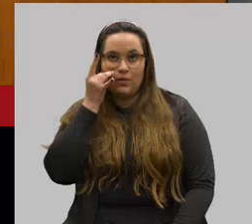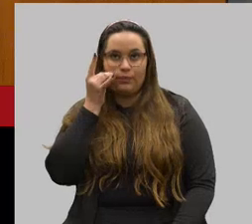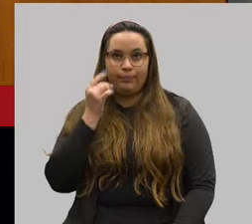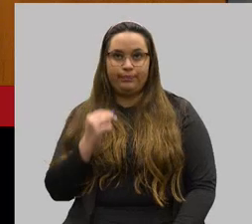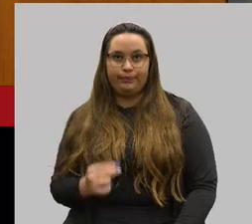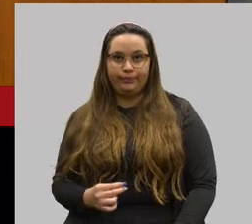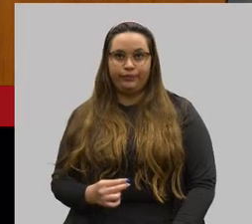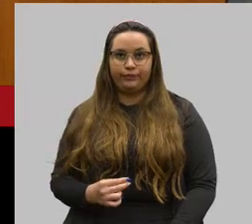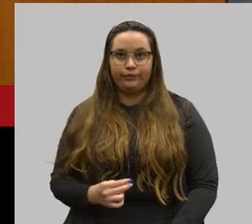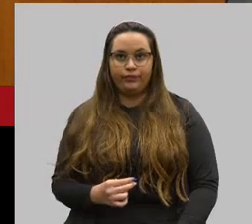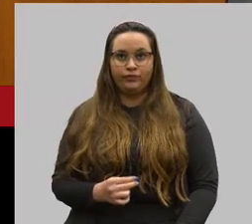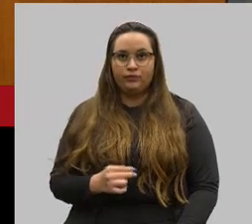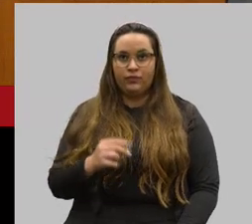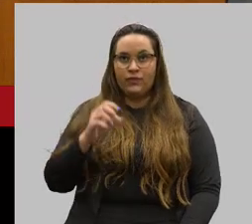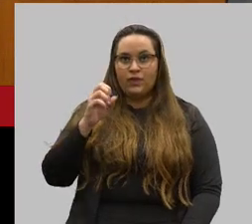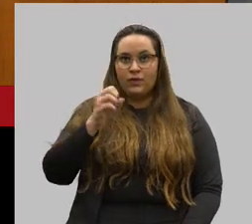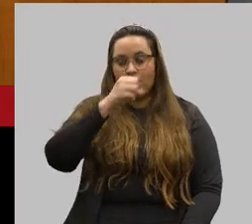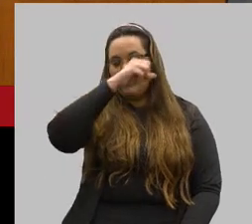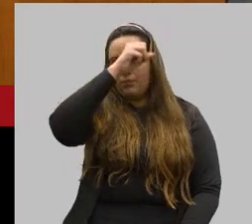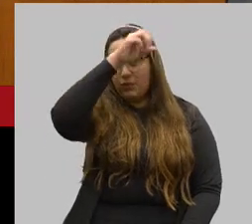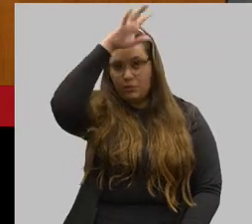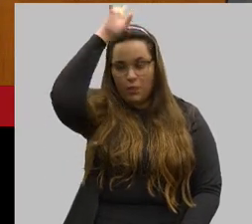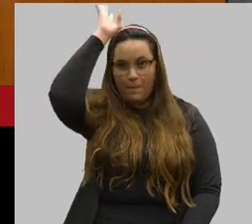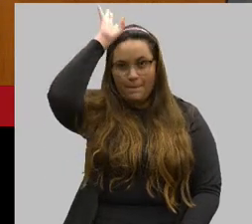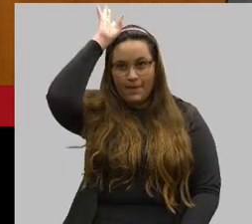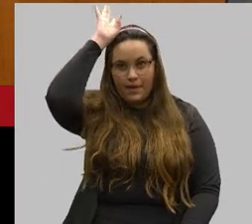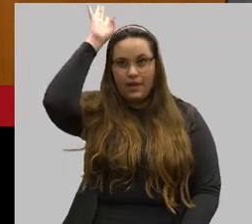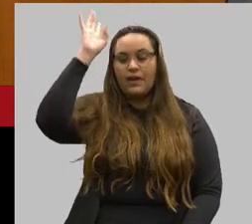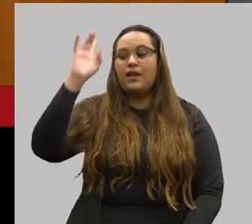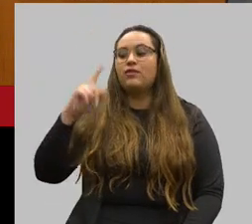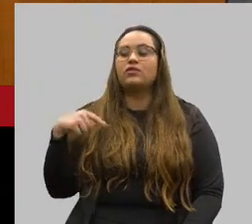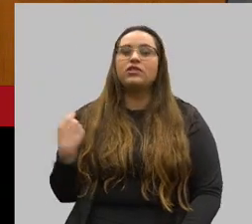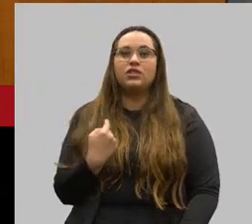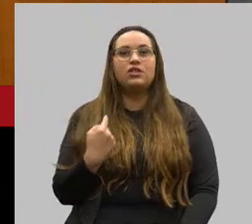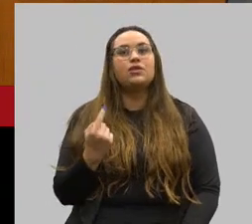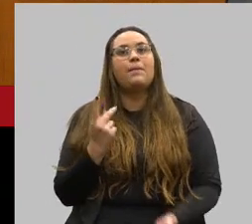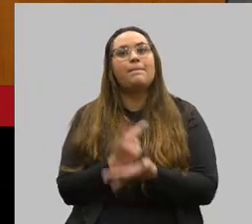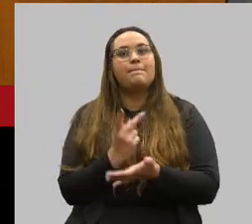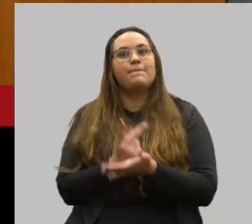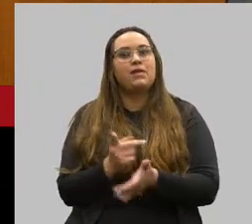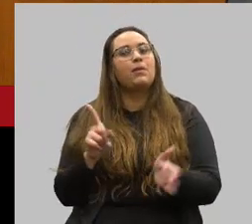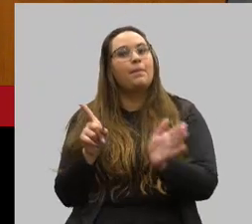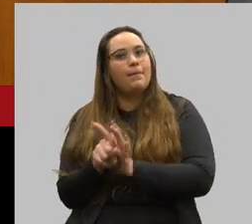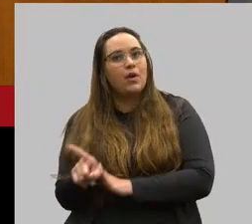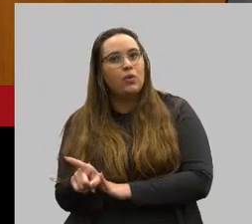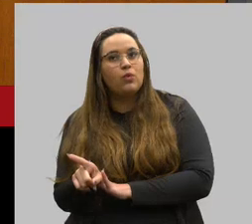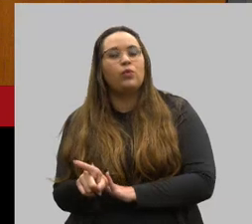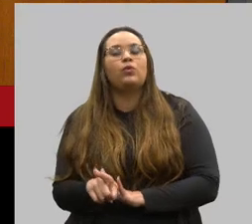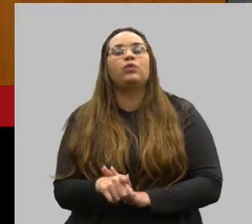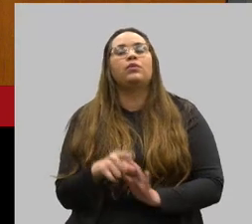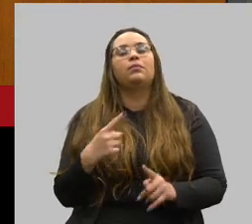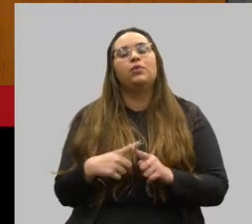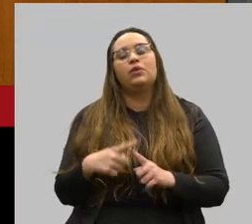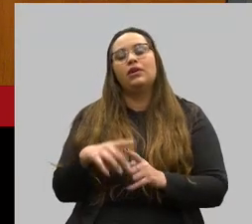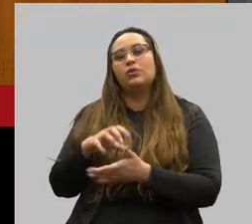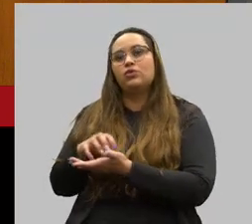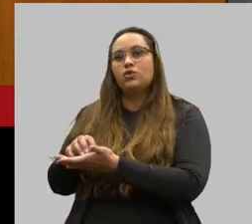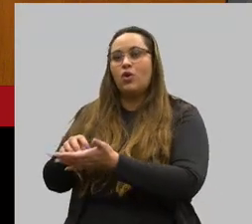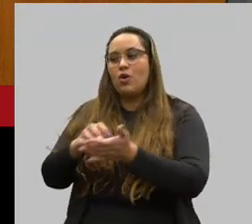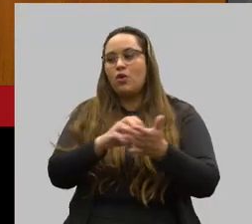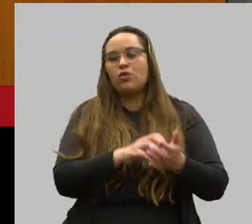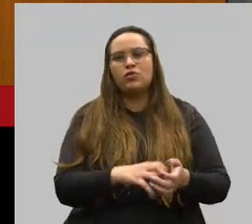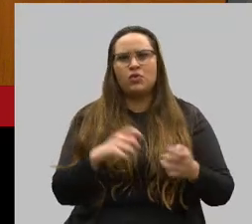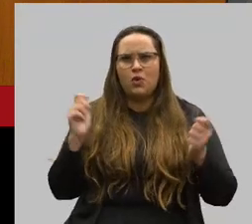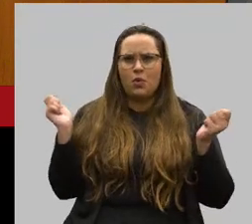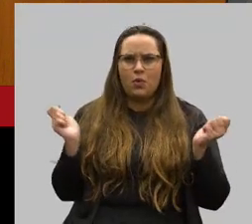o bombeiro porque não é possível que os órgãos órgão de polícia órgão de fiscalização pode se sujeitar